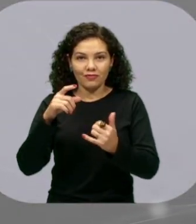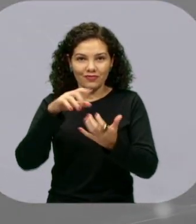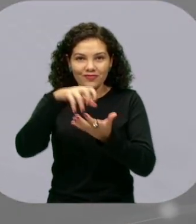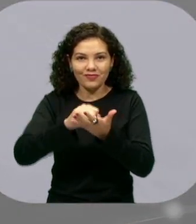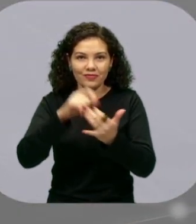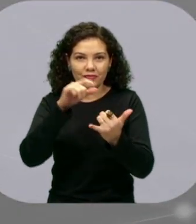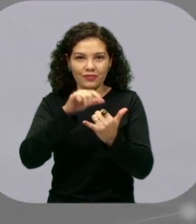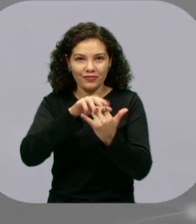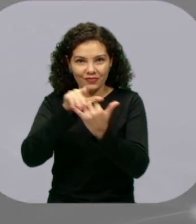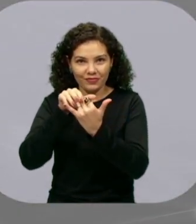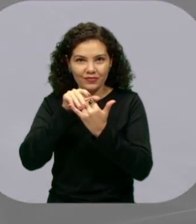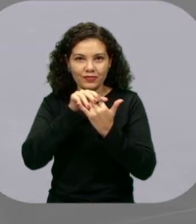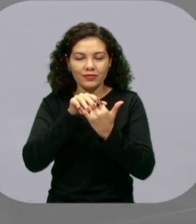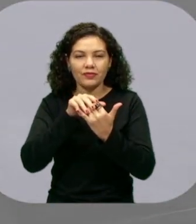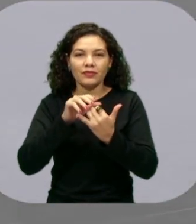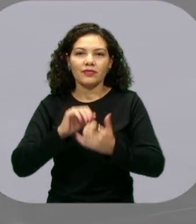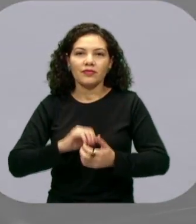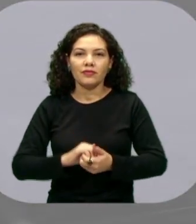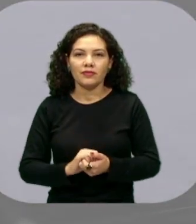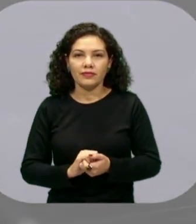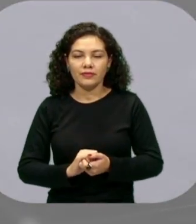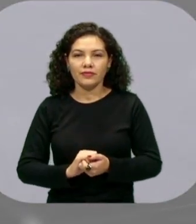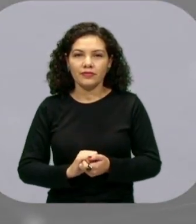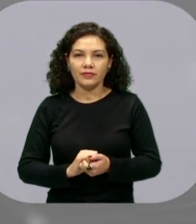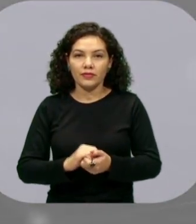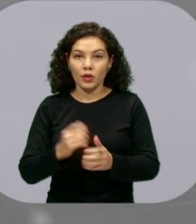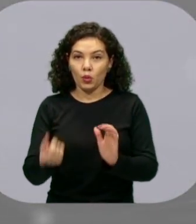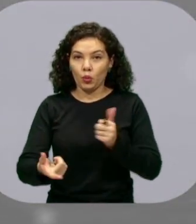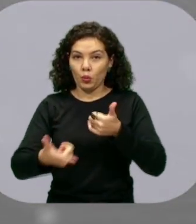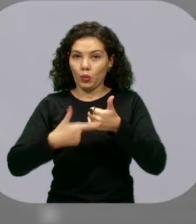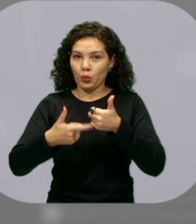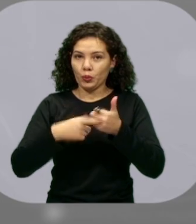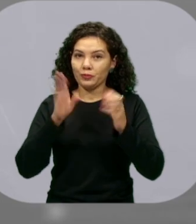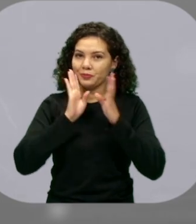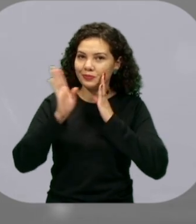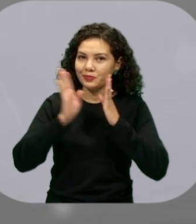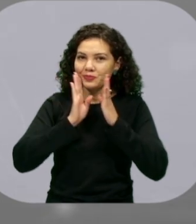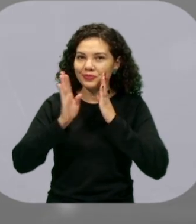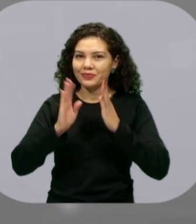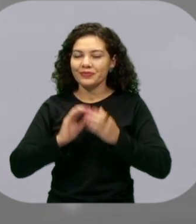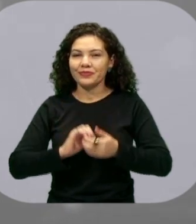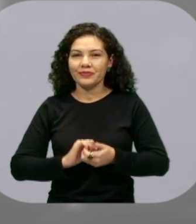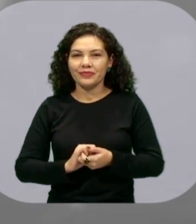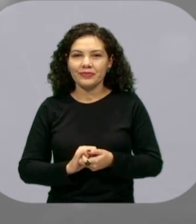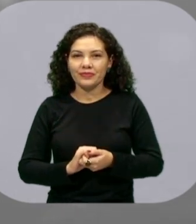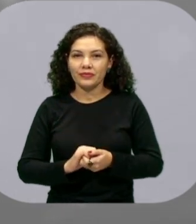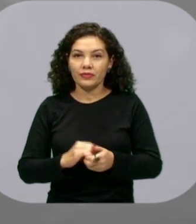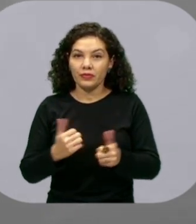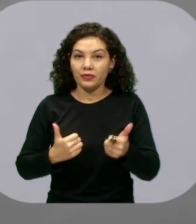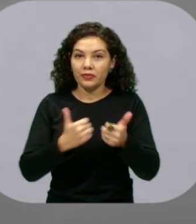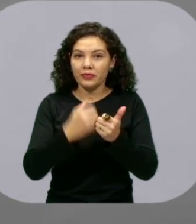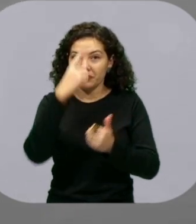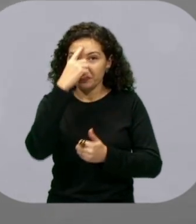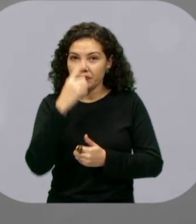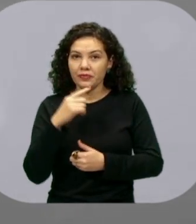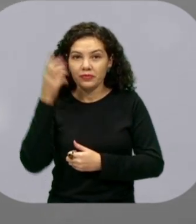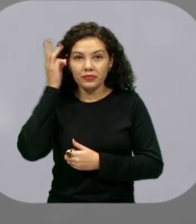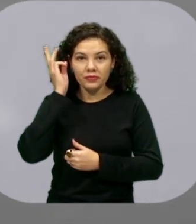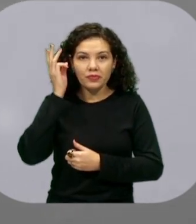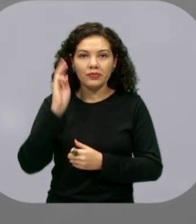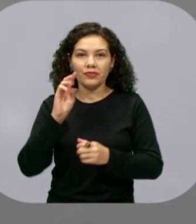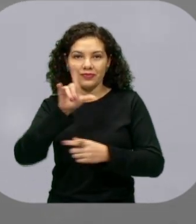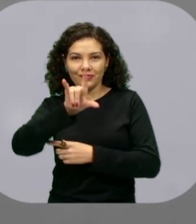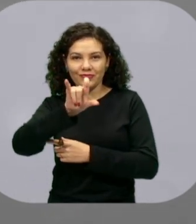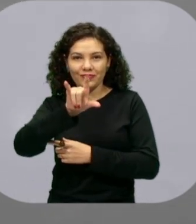Inscreva-se em nosso canal do YouTube. Curta a página no Facebook. Siga o perfil no Spotify,